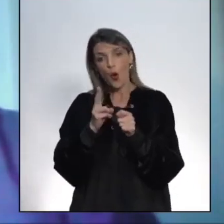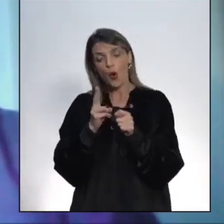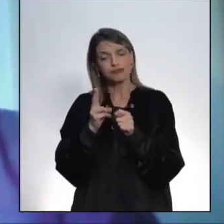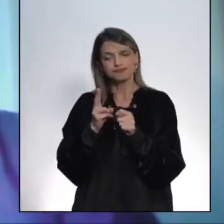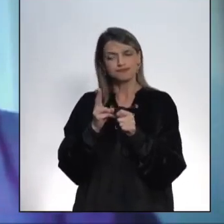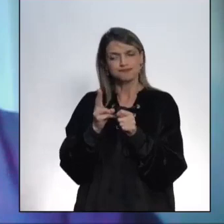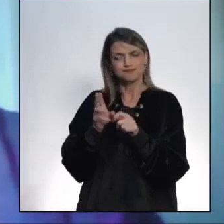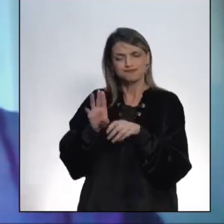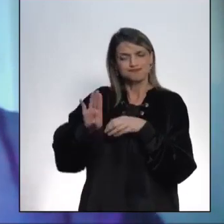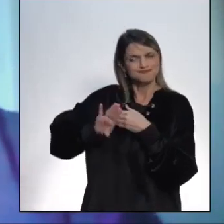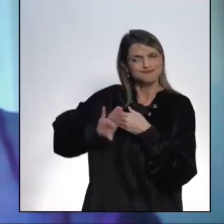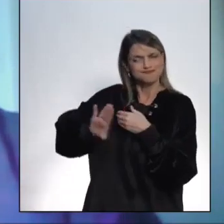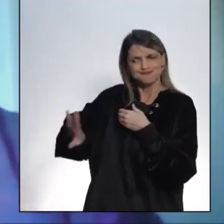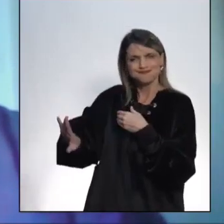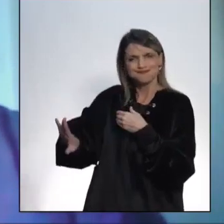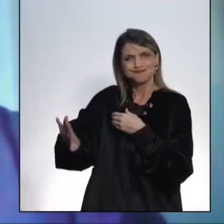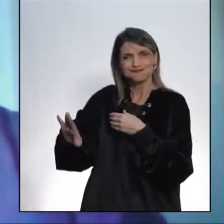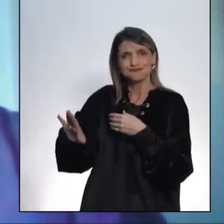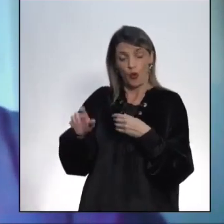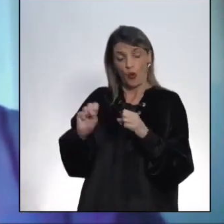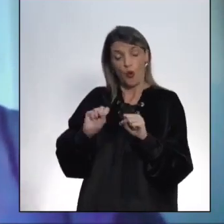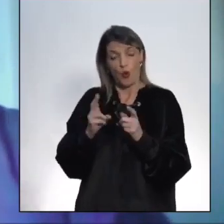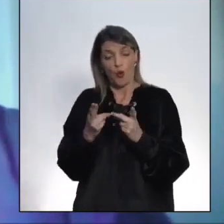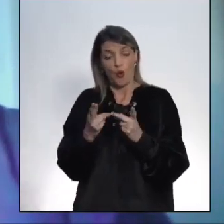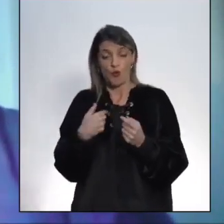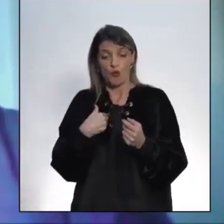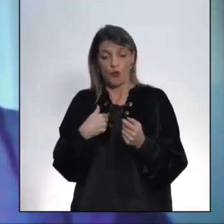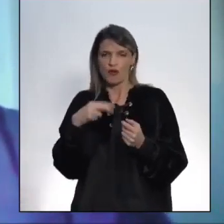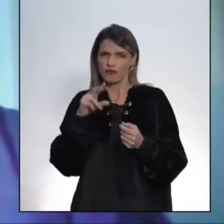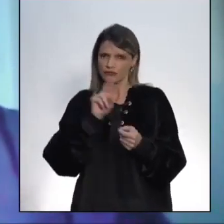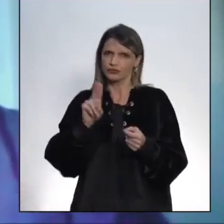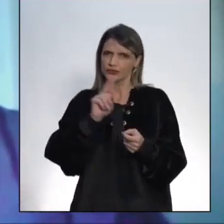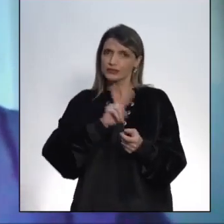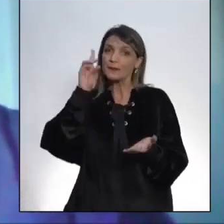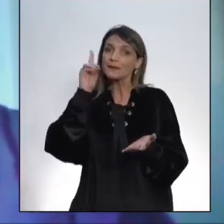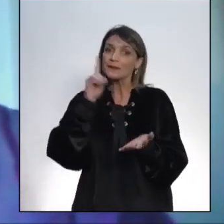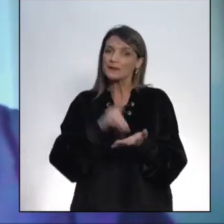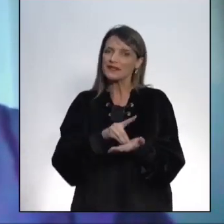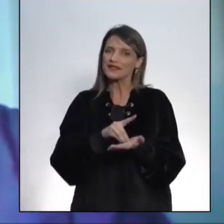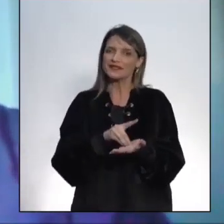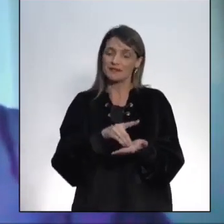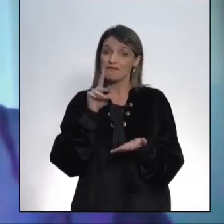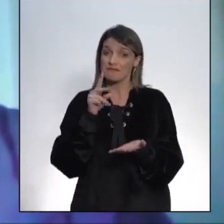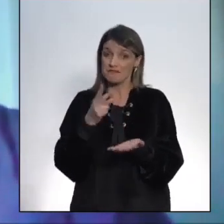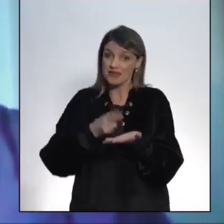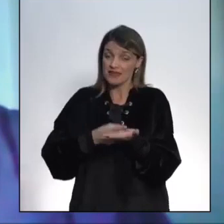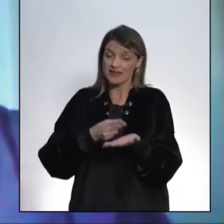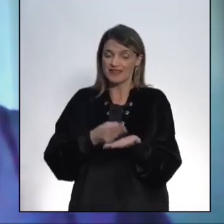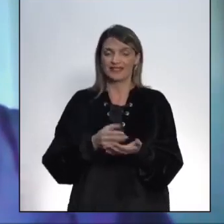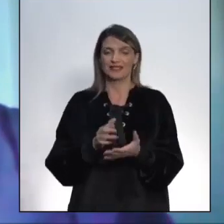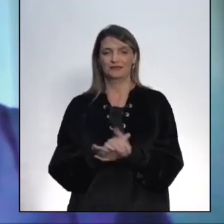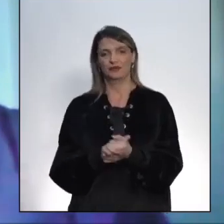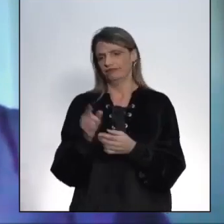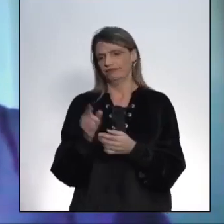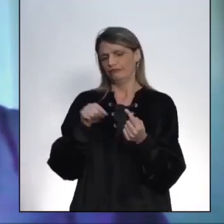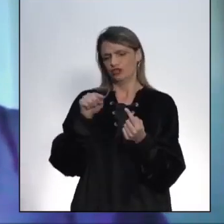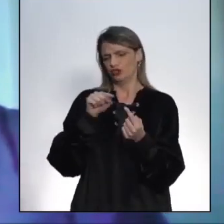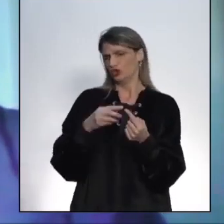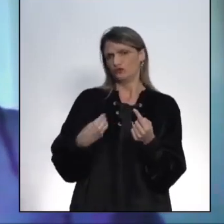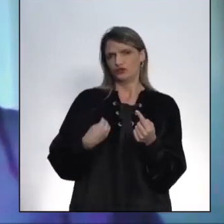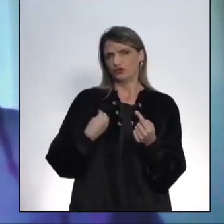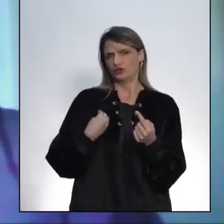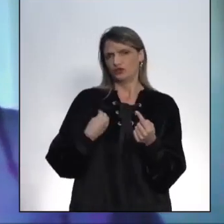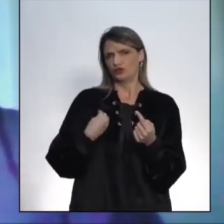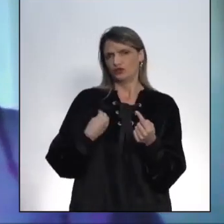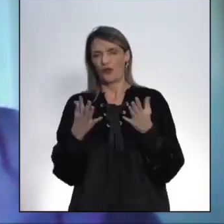que se identifica comigo, o que parece comigo, o que vai me servir segundo os meus objetivos, né? Mas